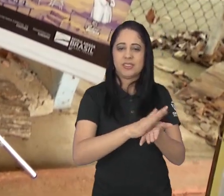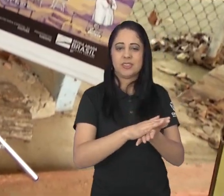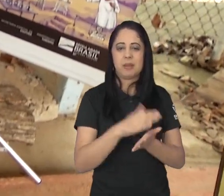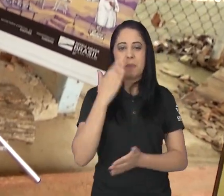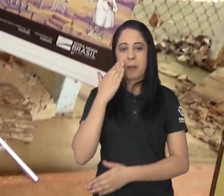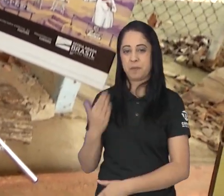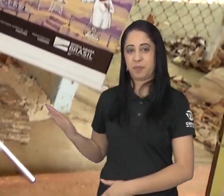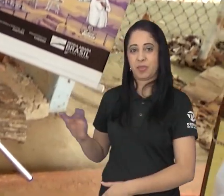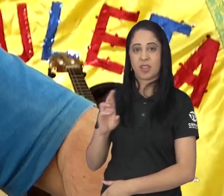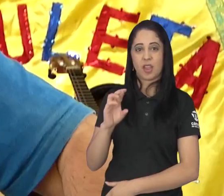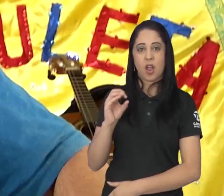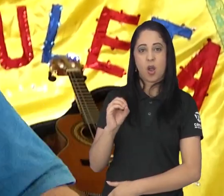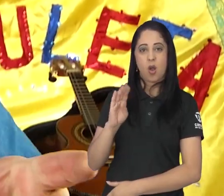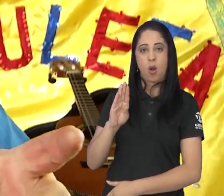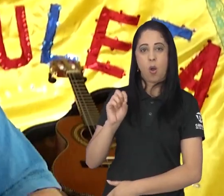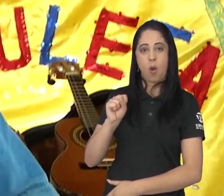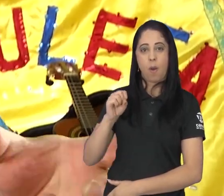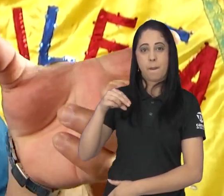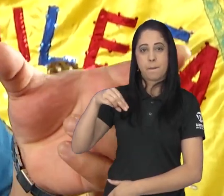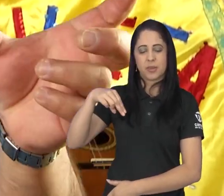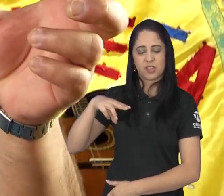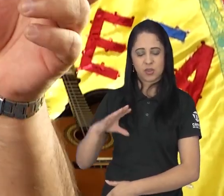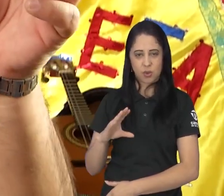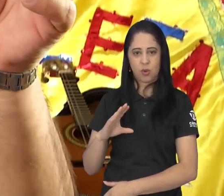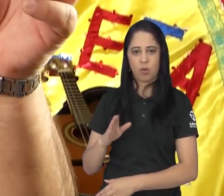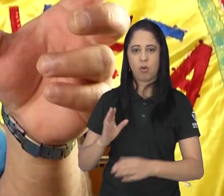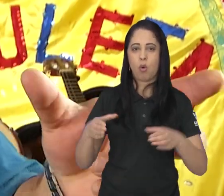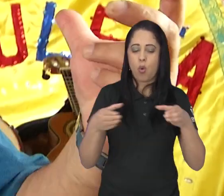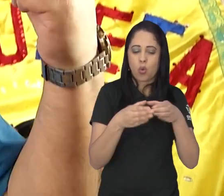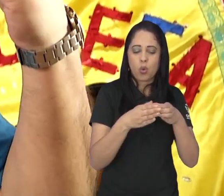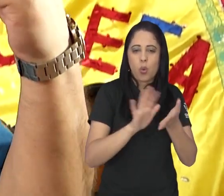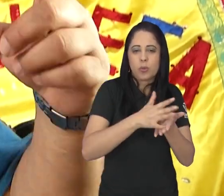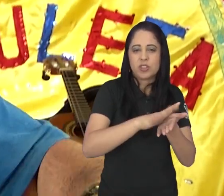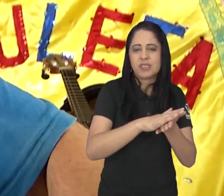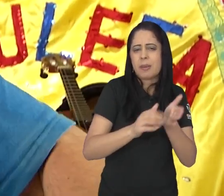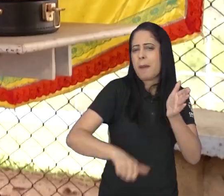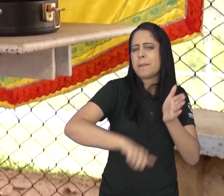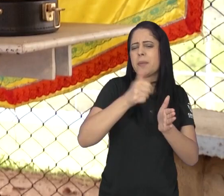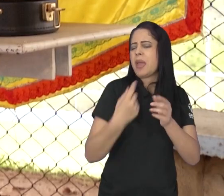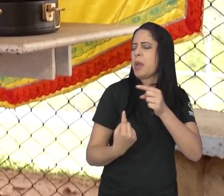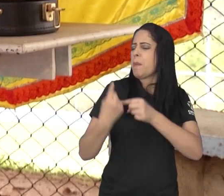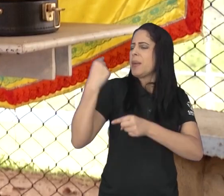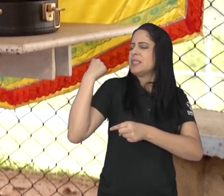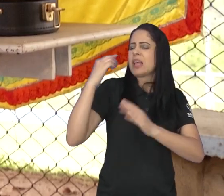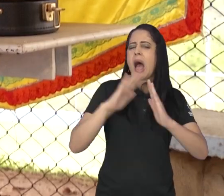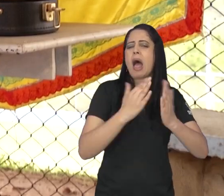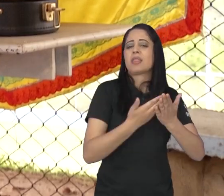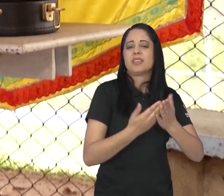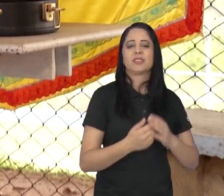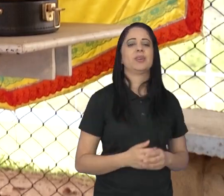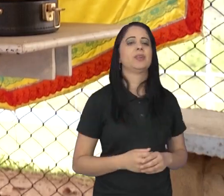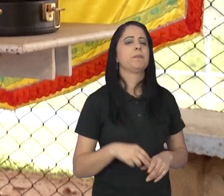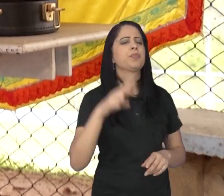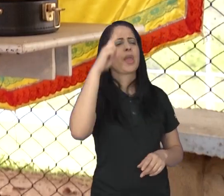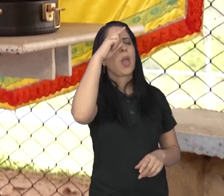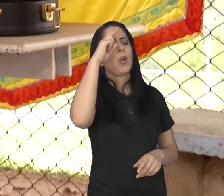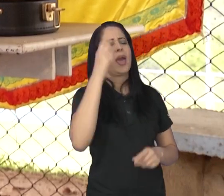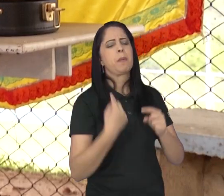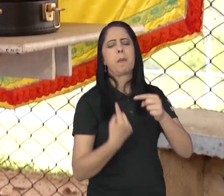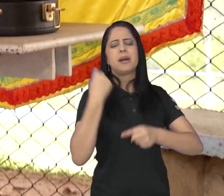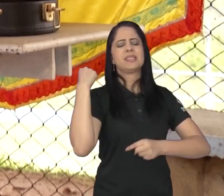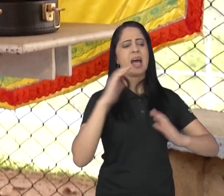ritmo desde pequeno e montou seu primeiro grupo de samba com os amigos da escola. Tinha um pessoal na escola, a gente